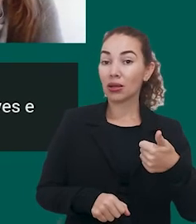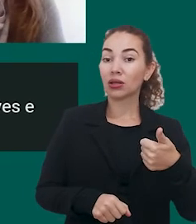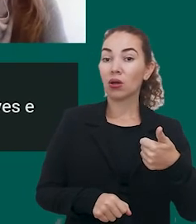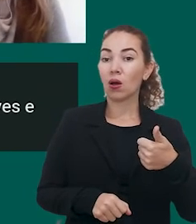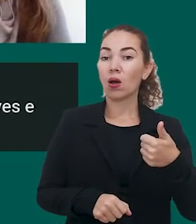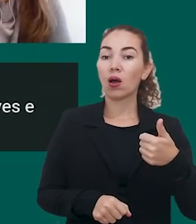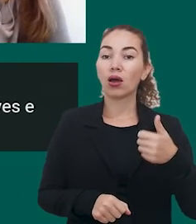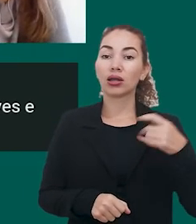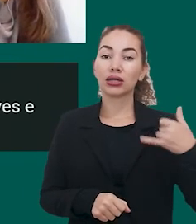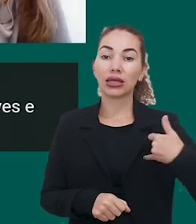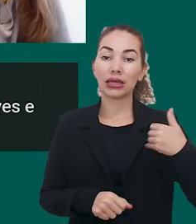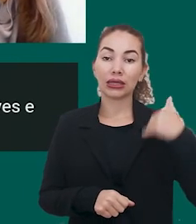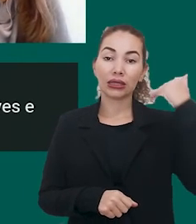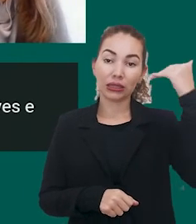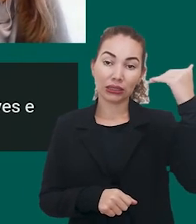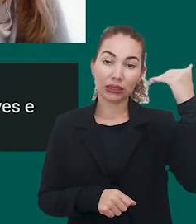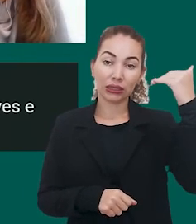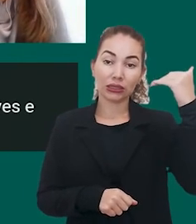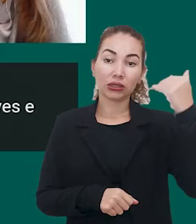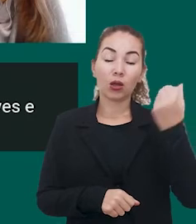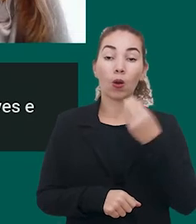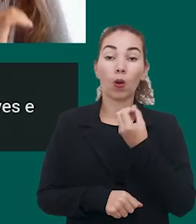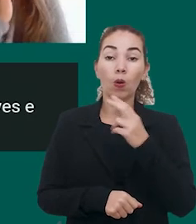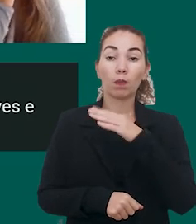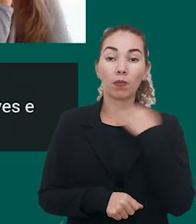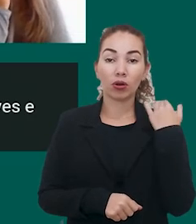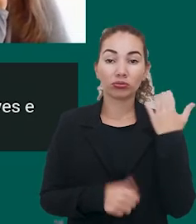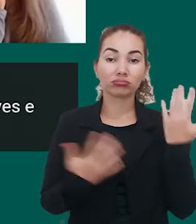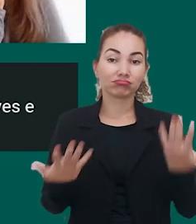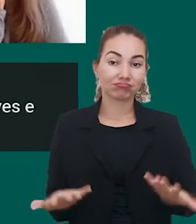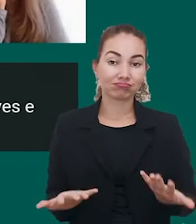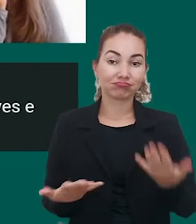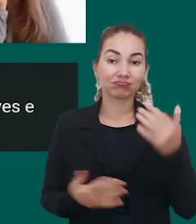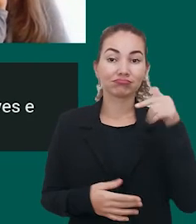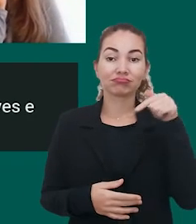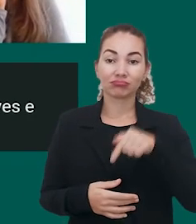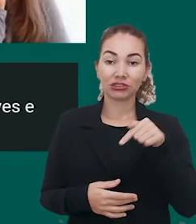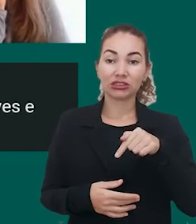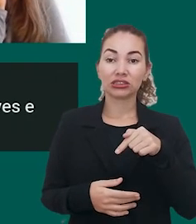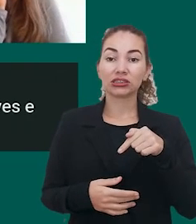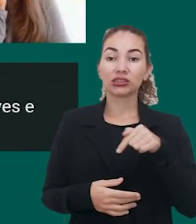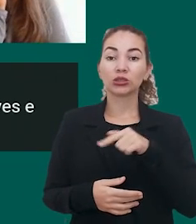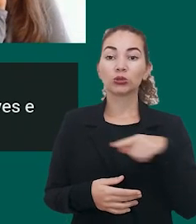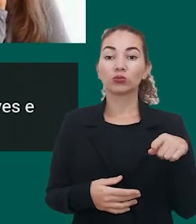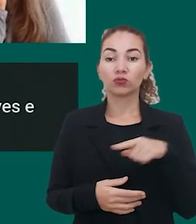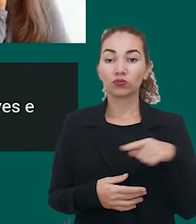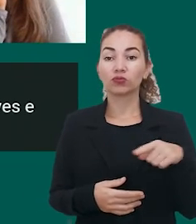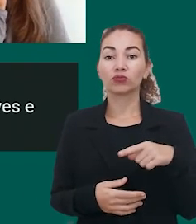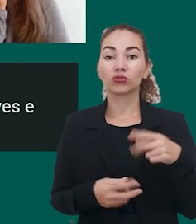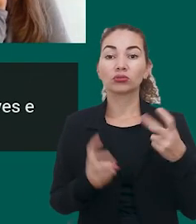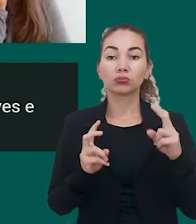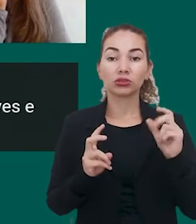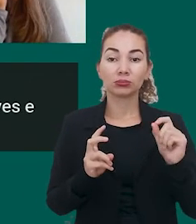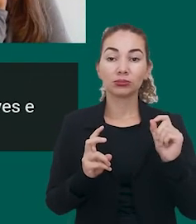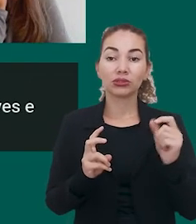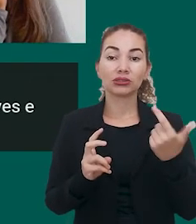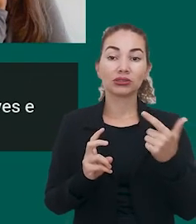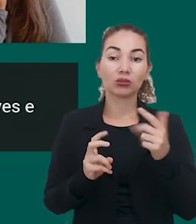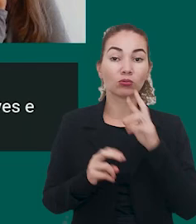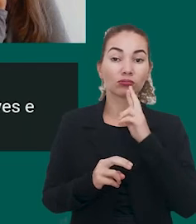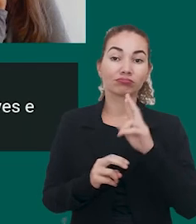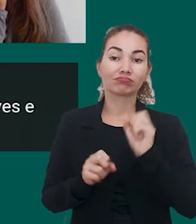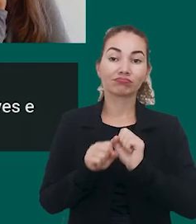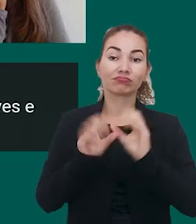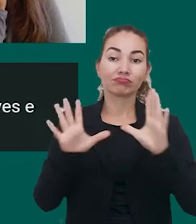idosos, casos graves e óbitos? Aqui, vocês vão me permitir dizer que a gente não tem uma resposta clara,